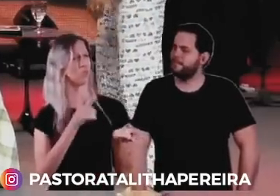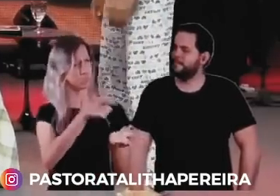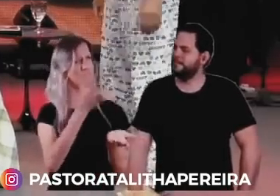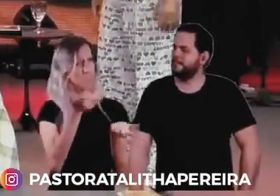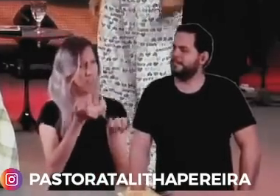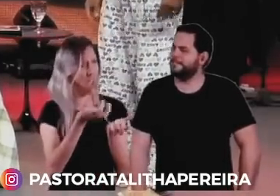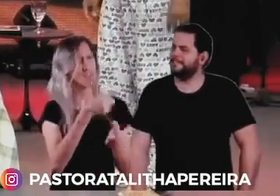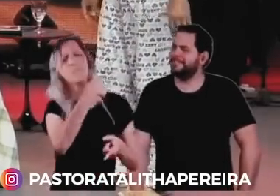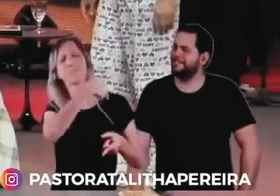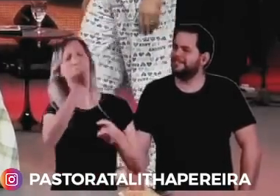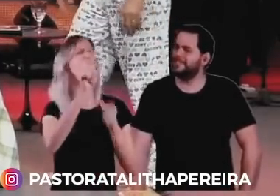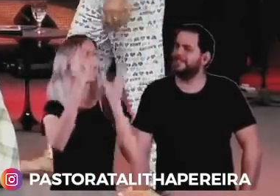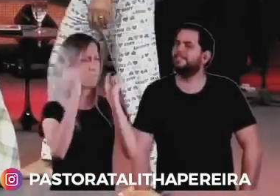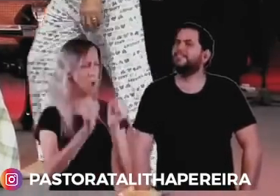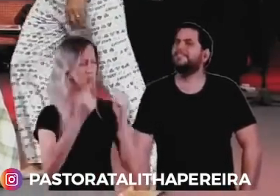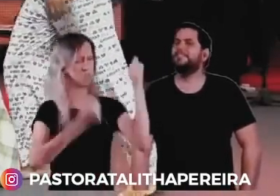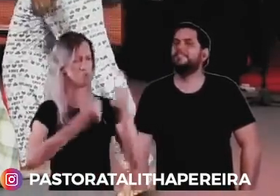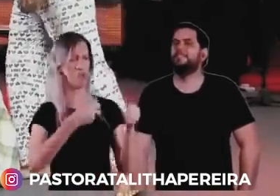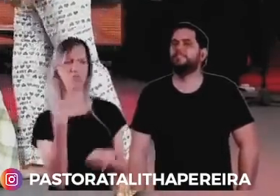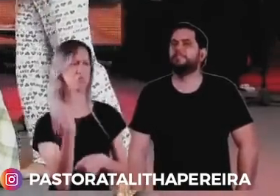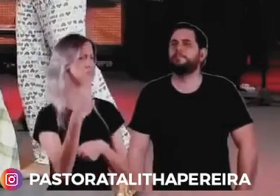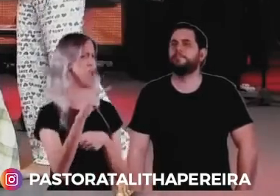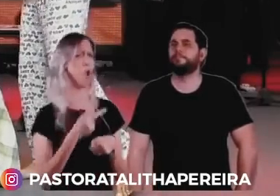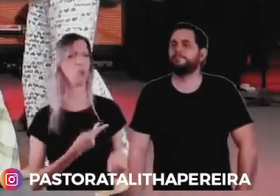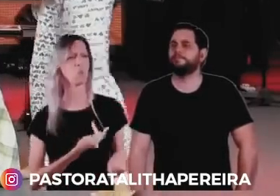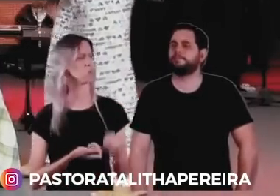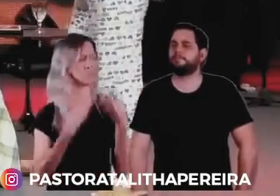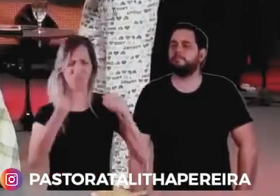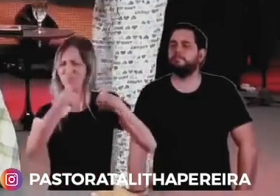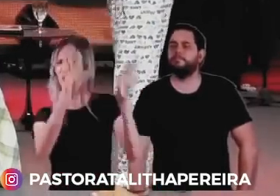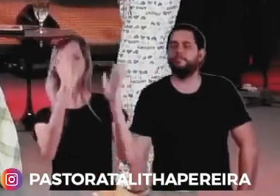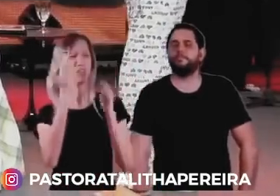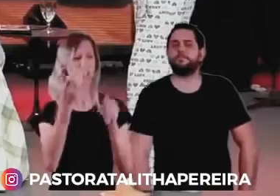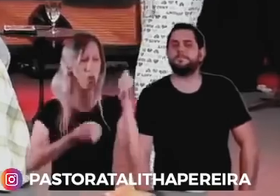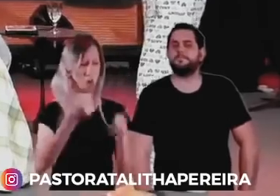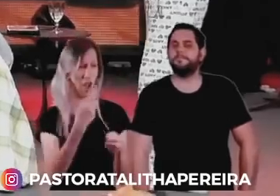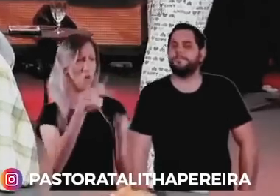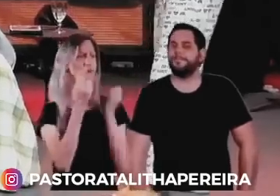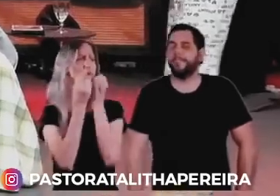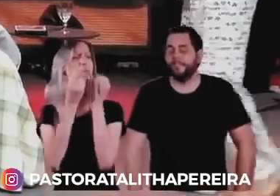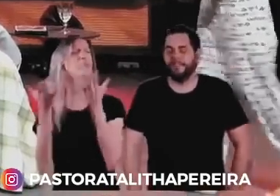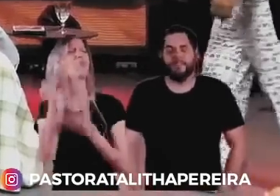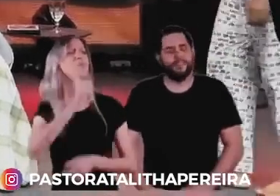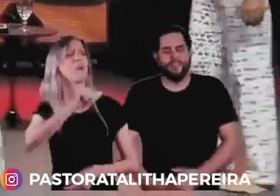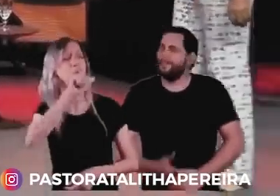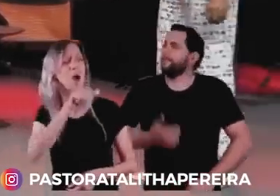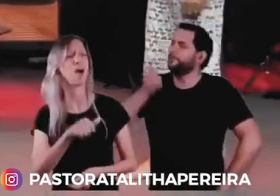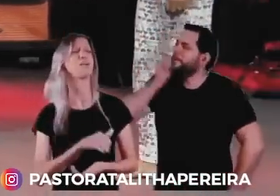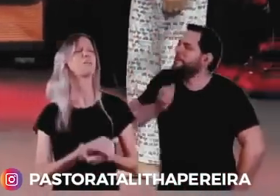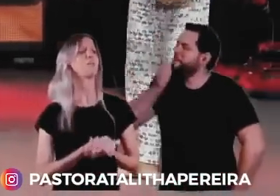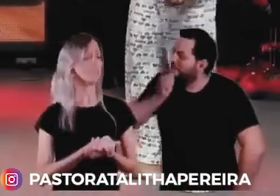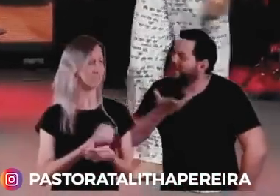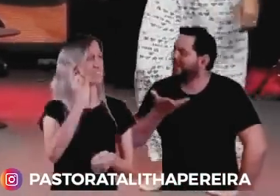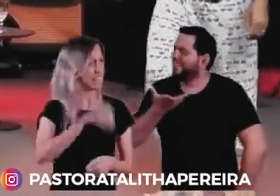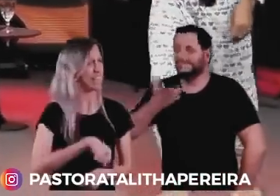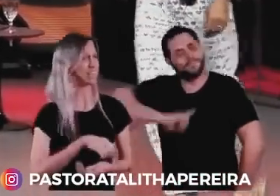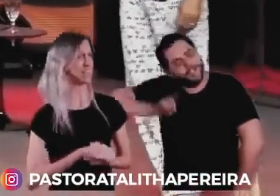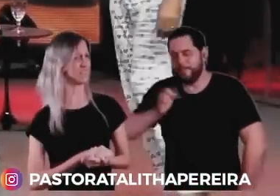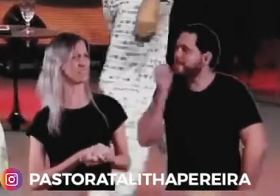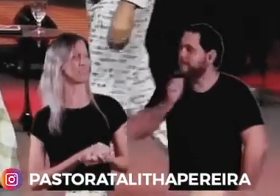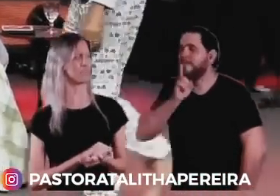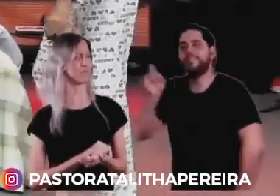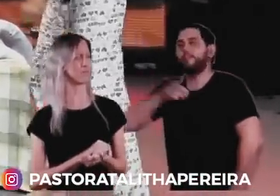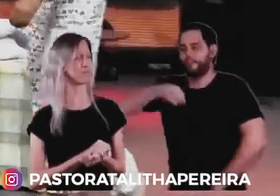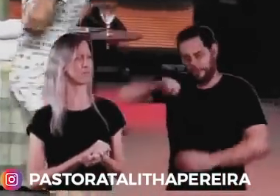carro? Saia com seu carro, engula seu carro que eu vou contar tudo pra minha mãe. Pra sua mãe? É! Não, pra sua mãe